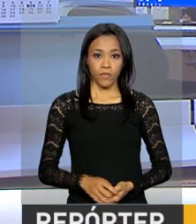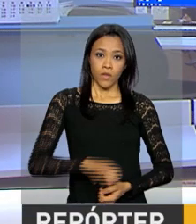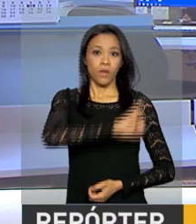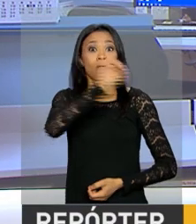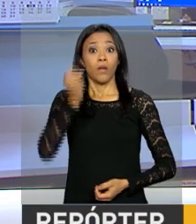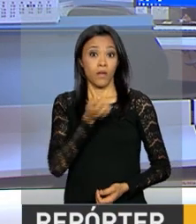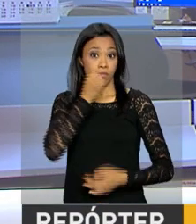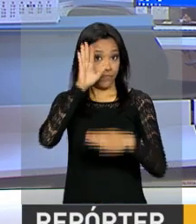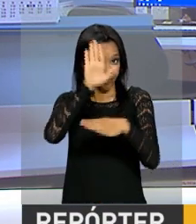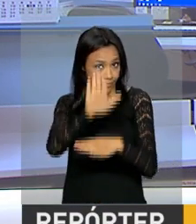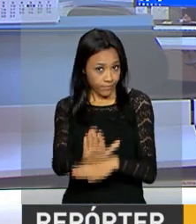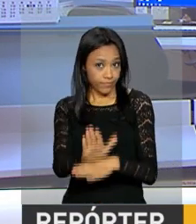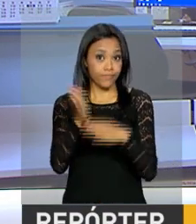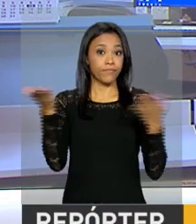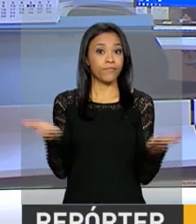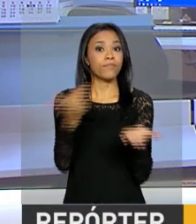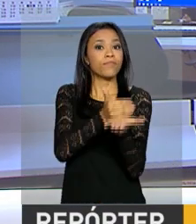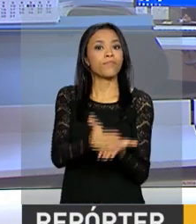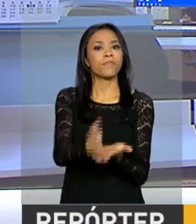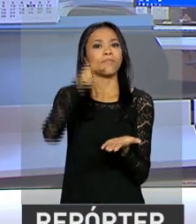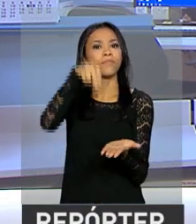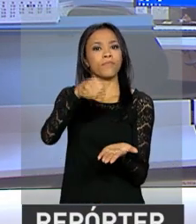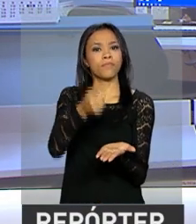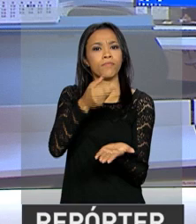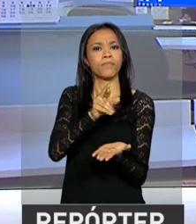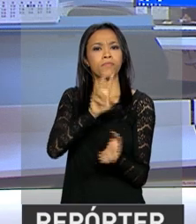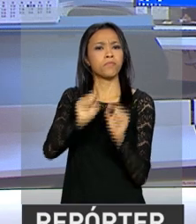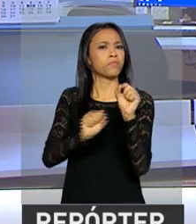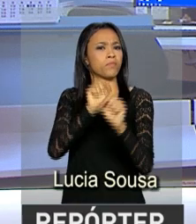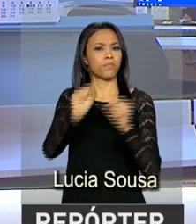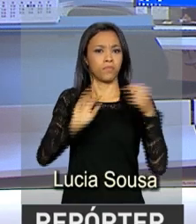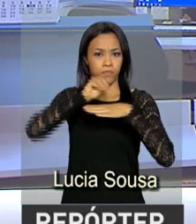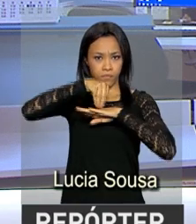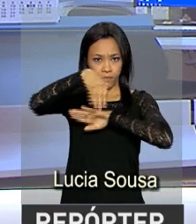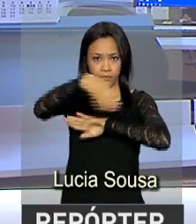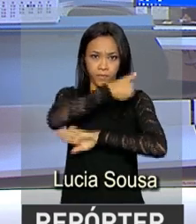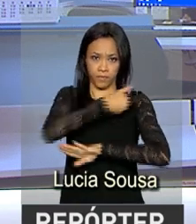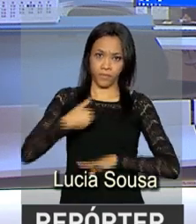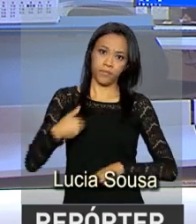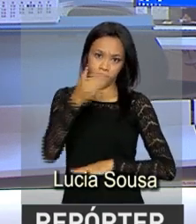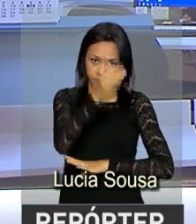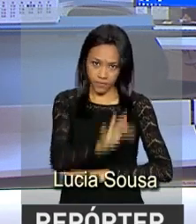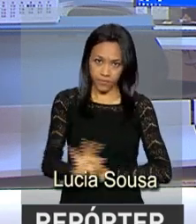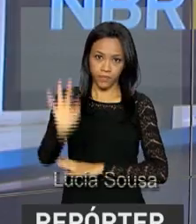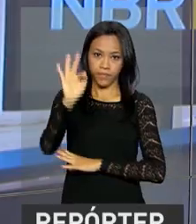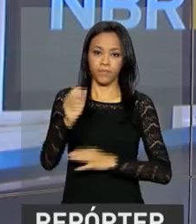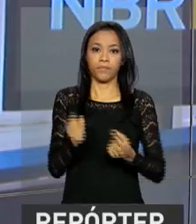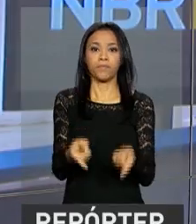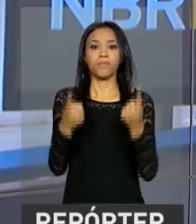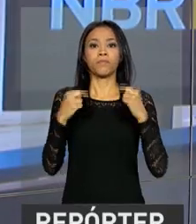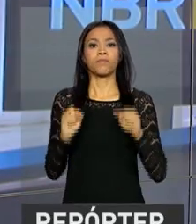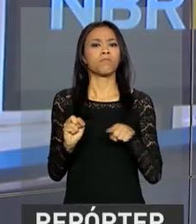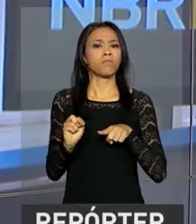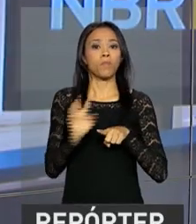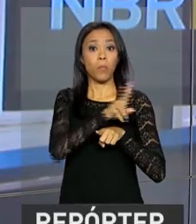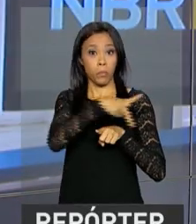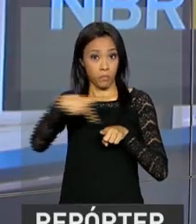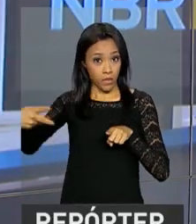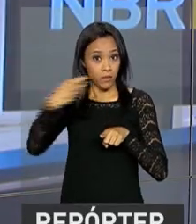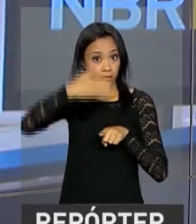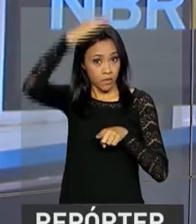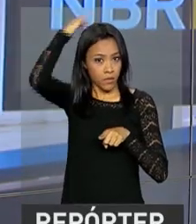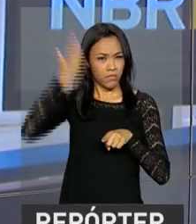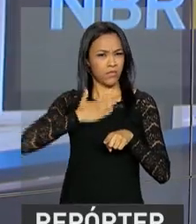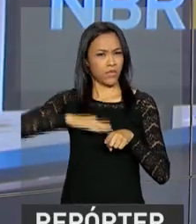Olá, boa tarde. Começa agora mais uma edição do Repórter NBR e as notícias do governo federal. O presidente Michel Temer